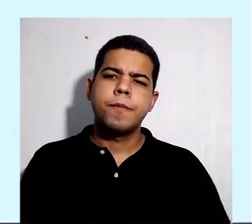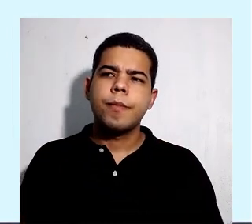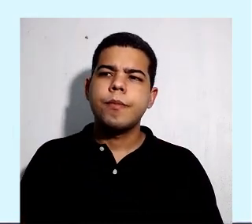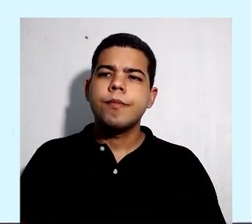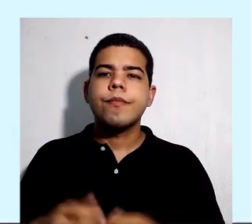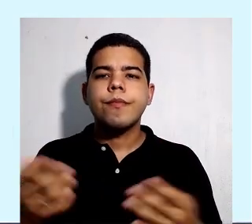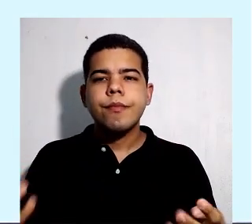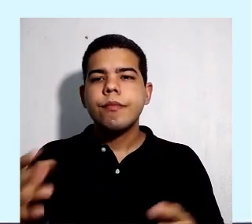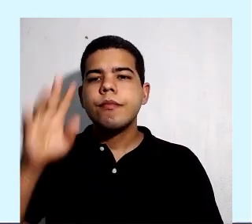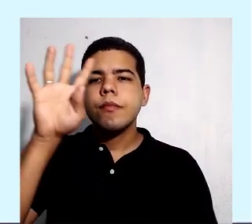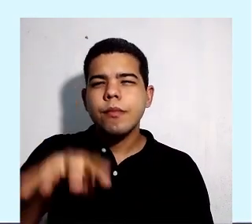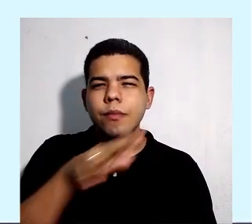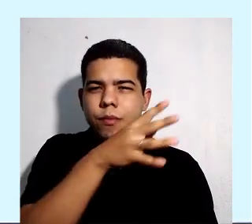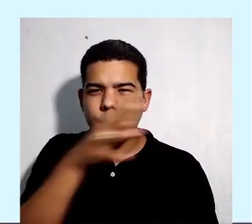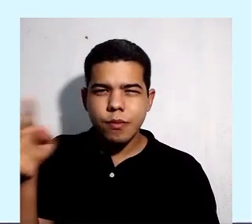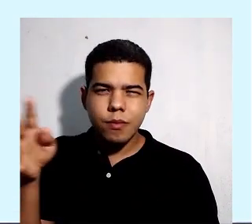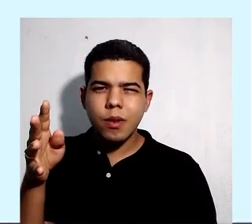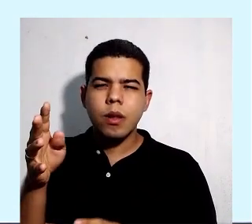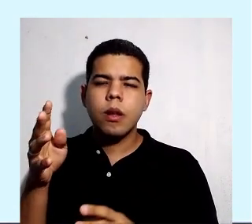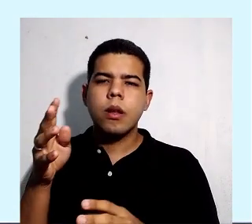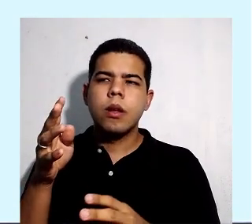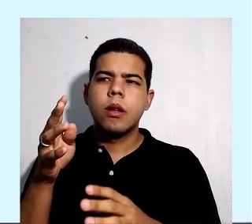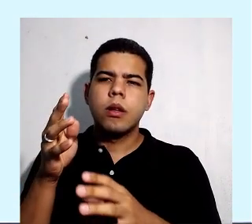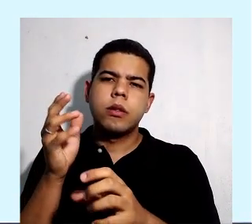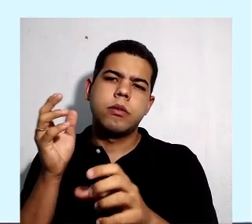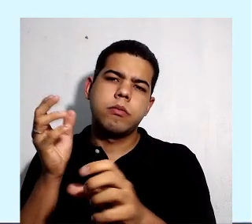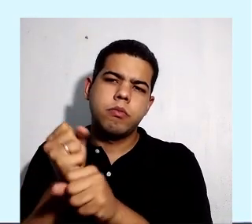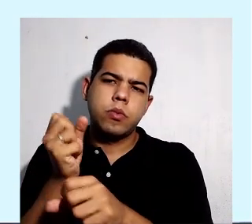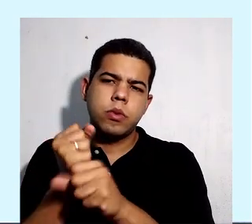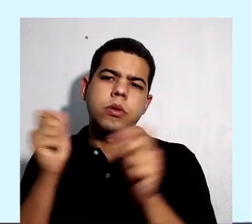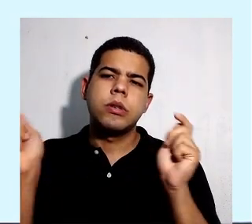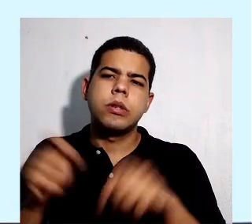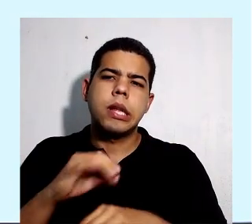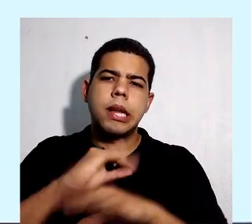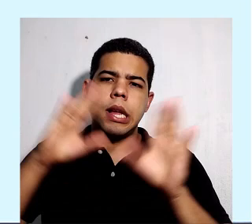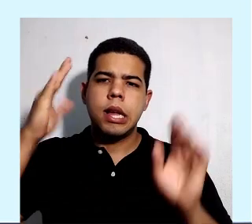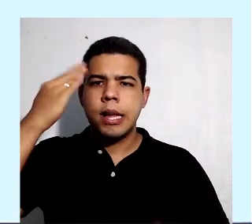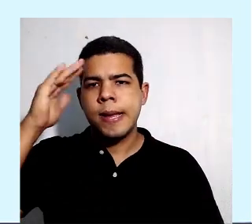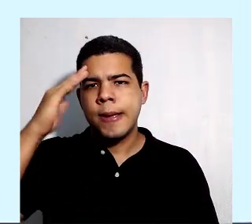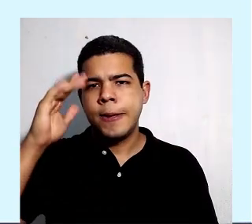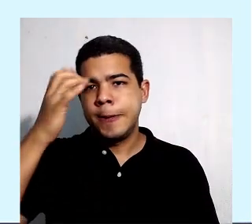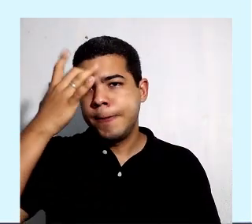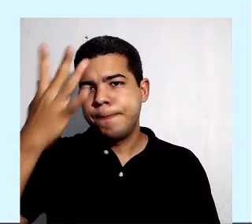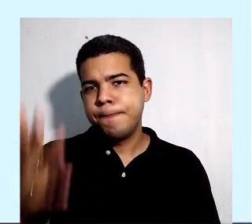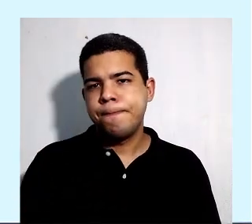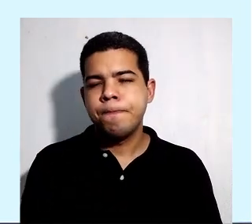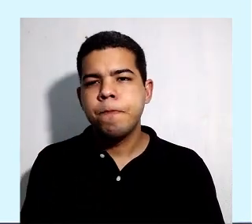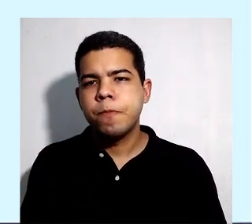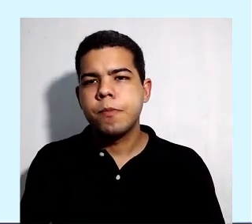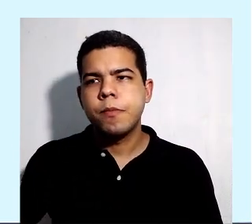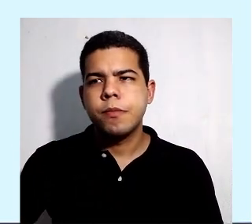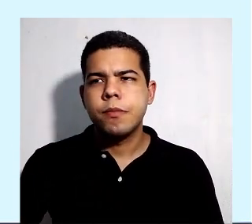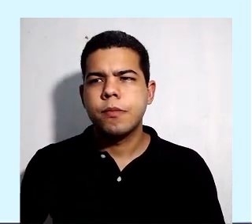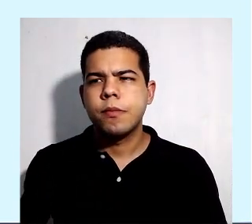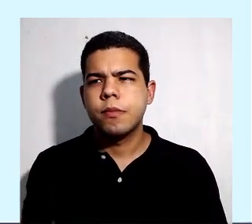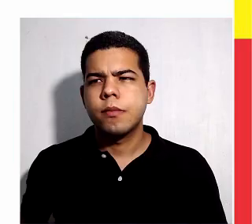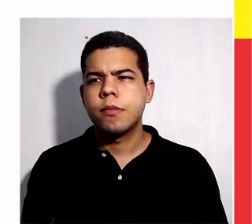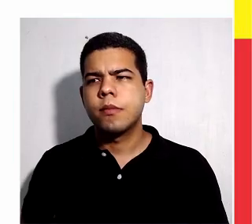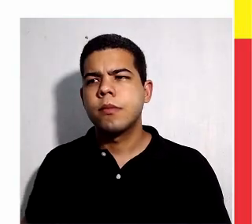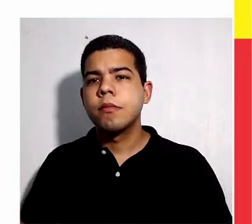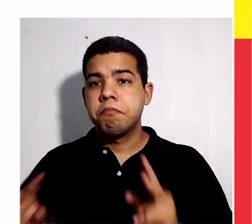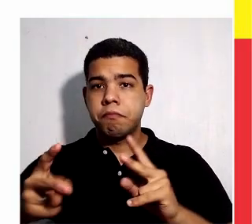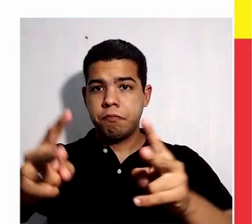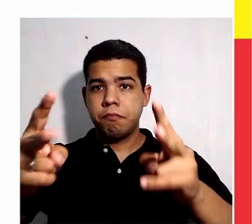E a malha quadriculada ela é a melhor forma para poder nos mostrar muito bem esse conhecimento. Vamos dar continuidade